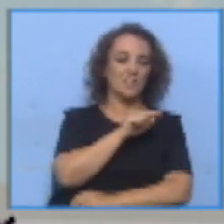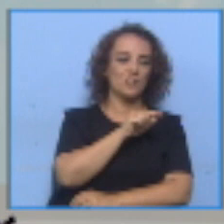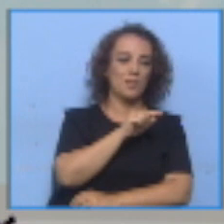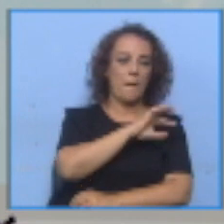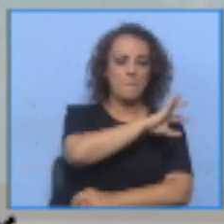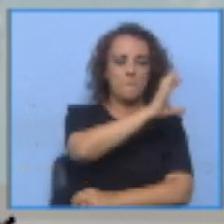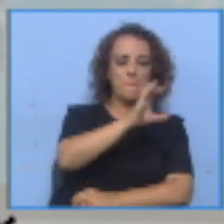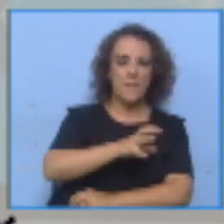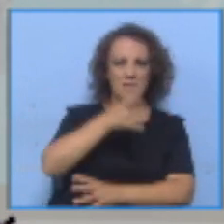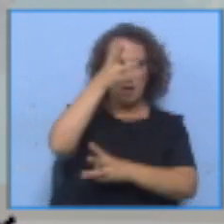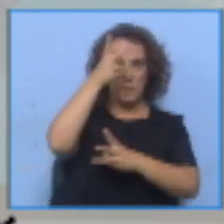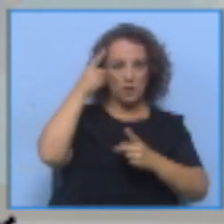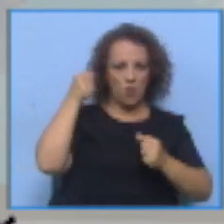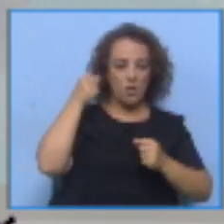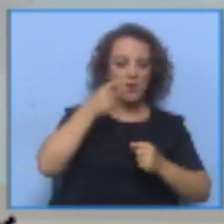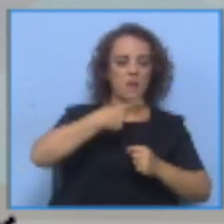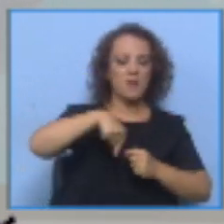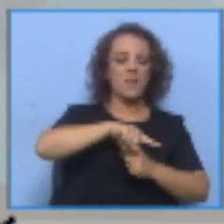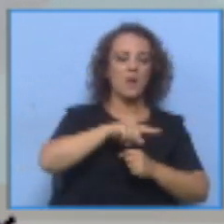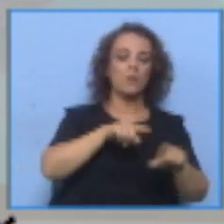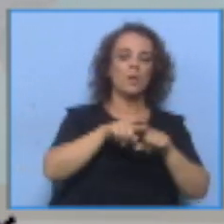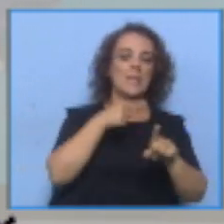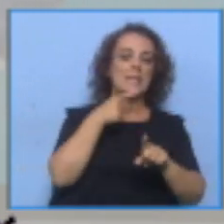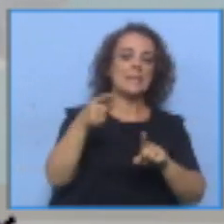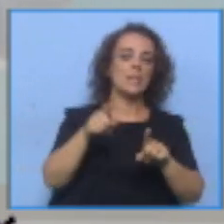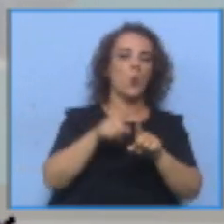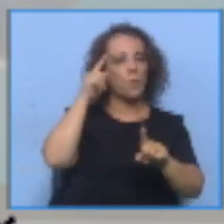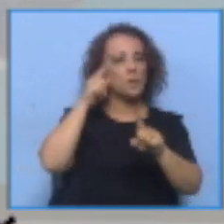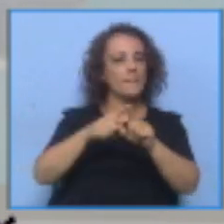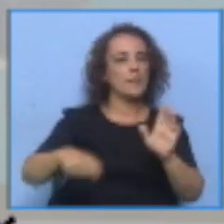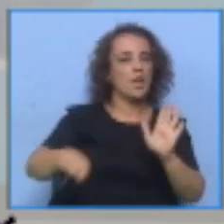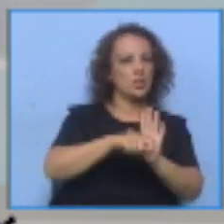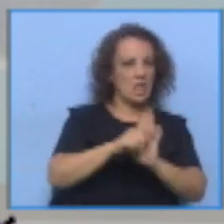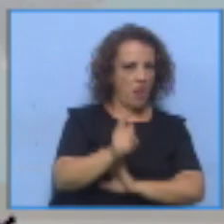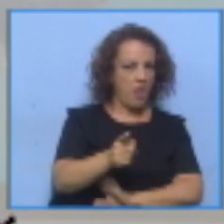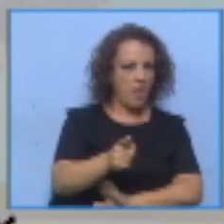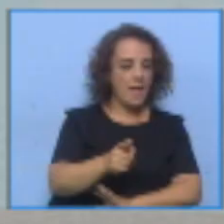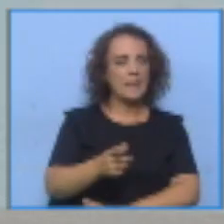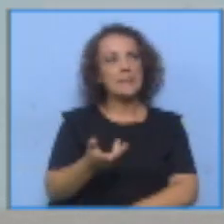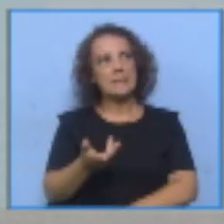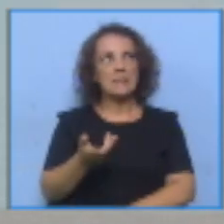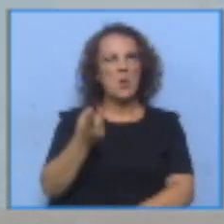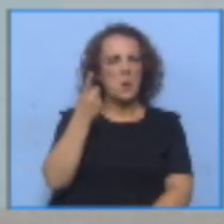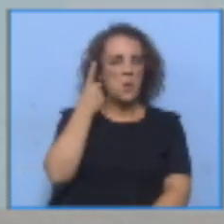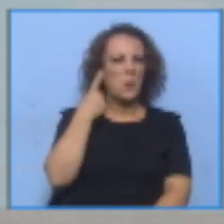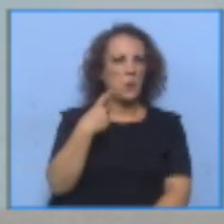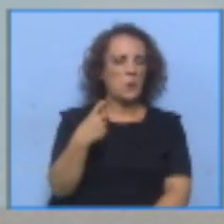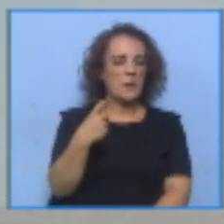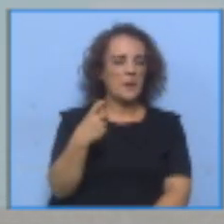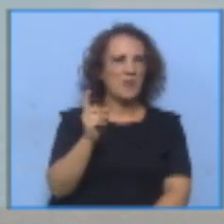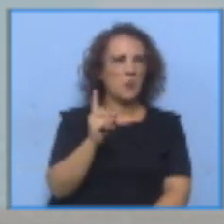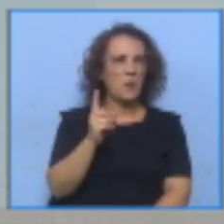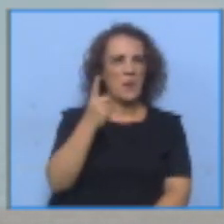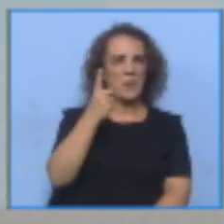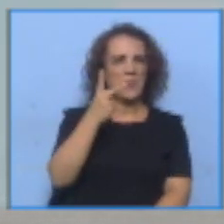floresta amazónica. Concorda com essa visão do Sínodo? Pois, ainda ontem,